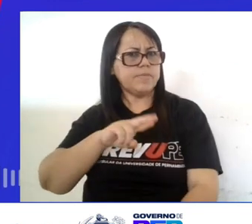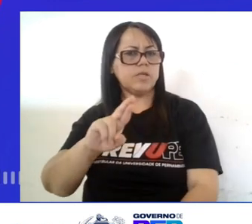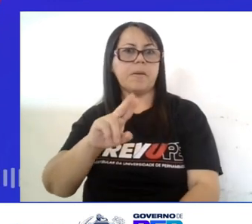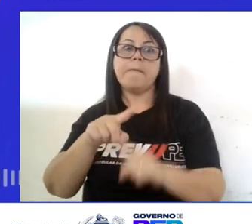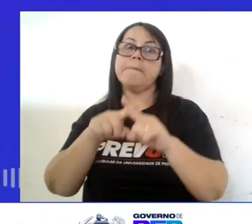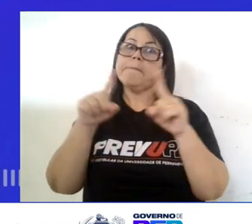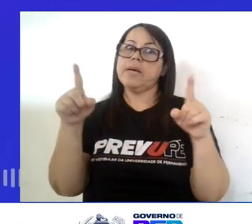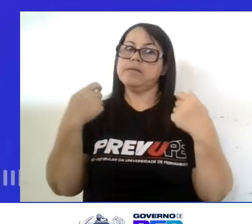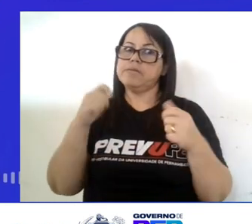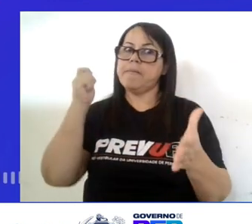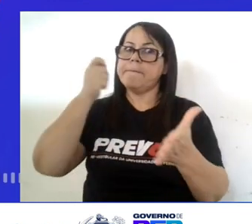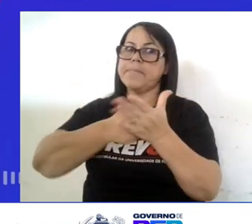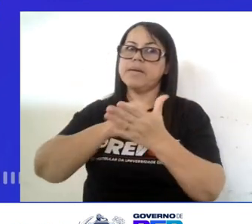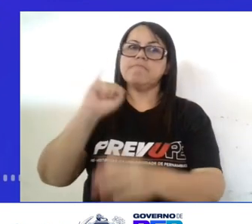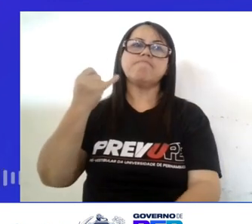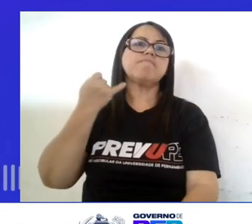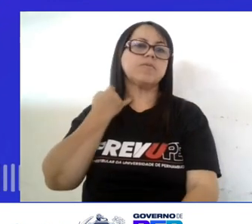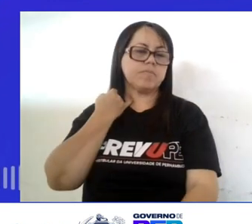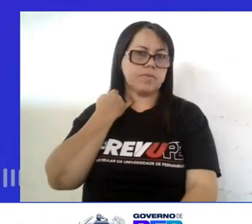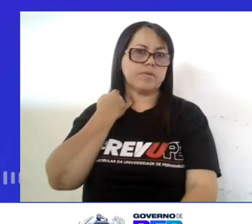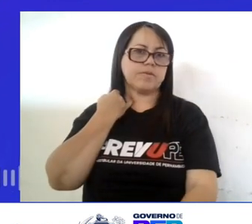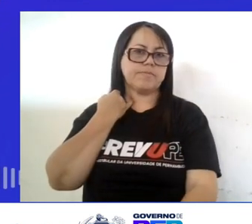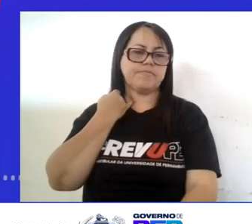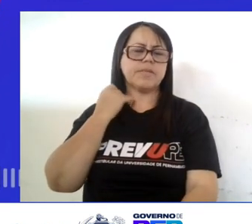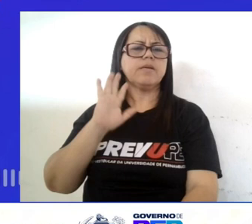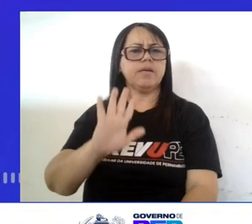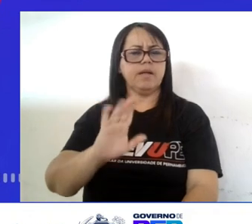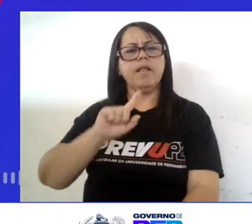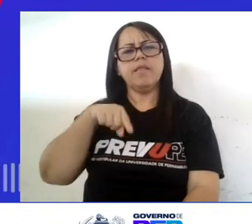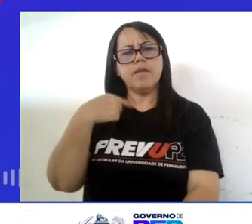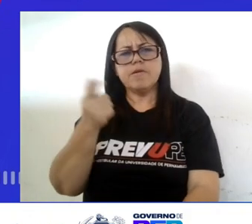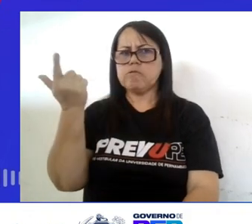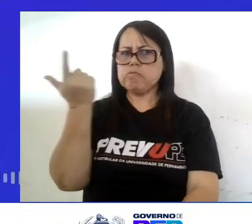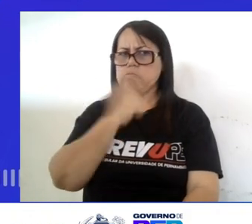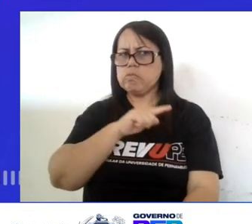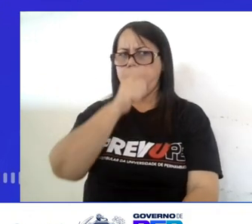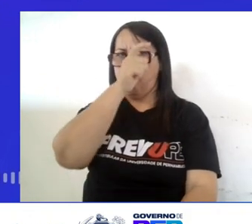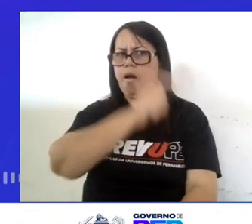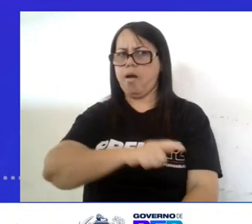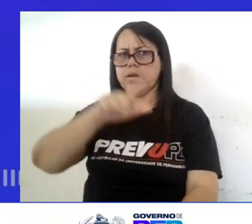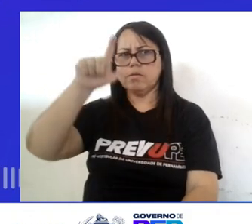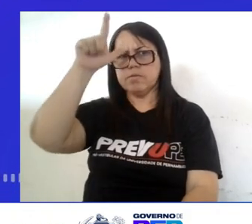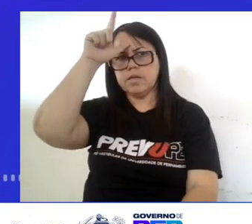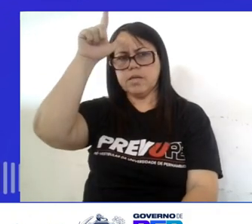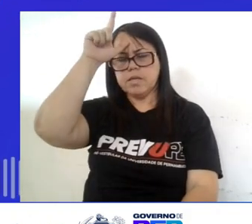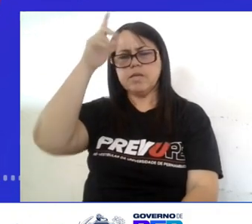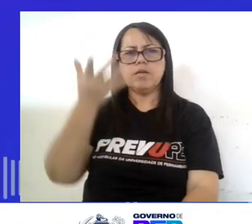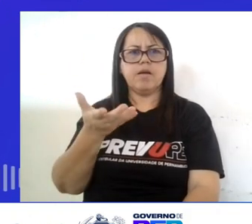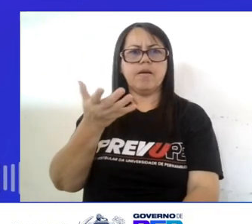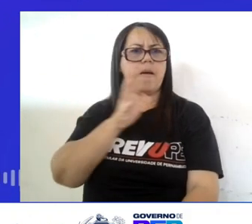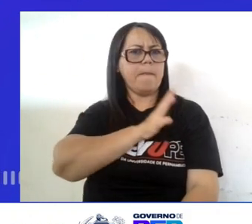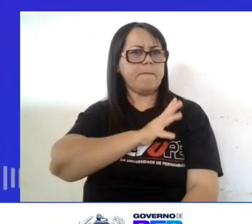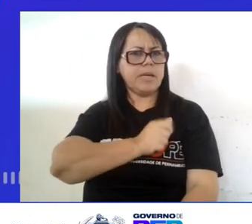de impostos após a conquista de Salad a Palestina permaneceu sob o controle